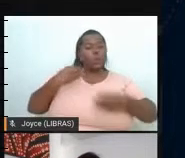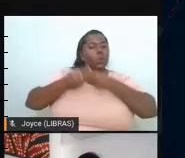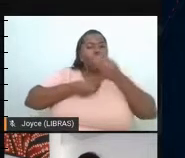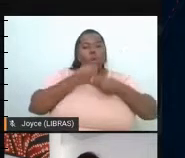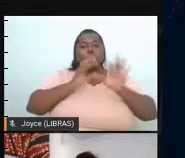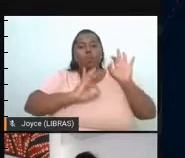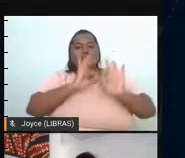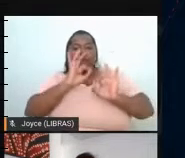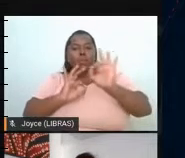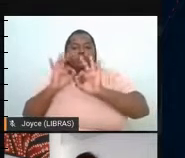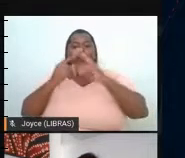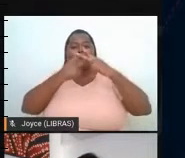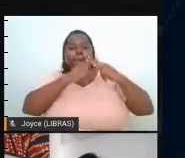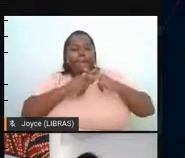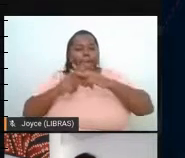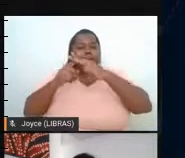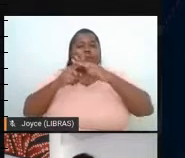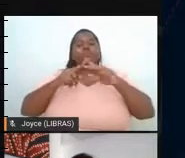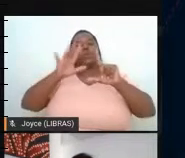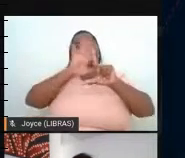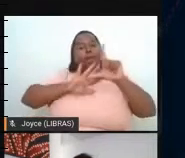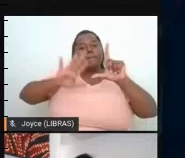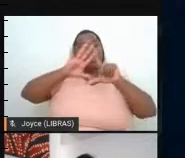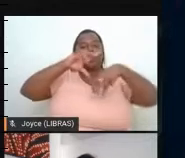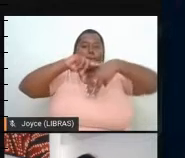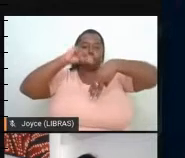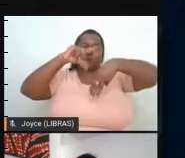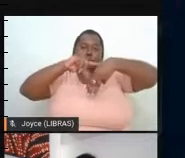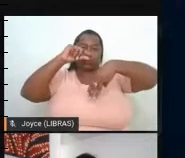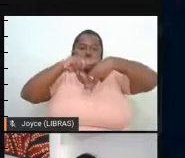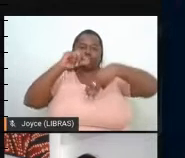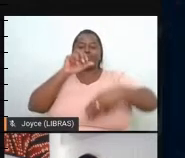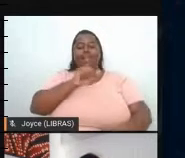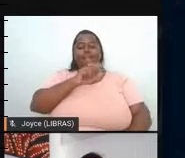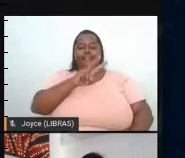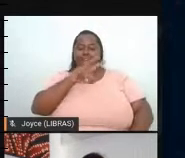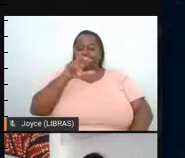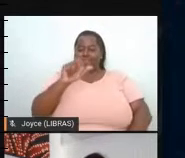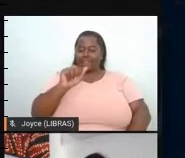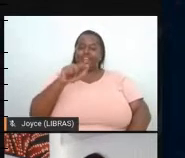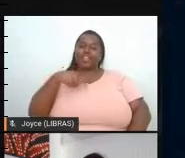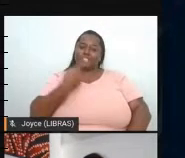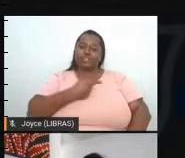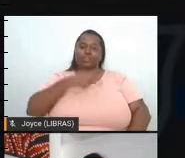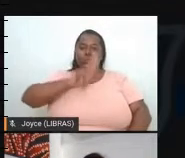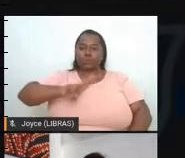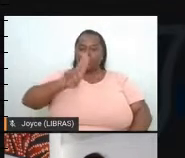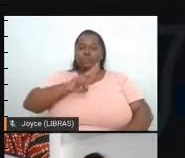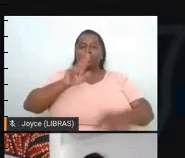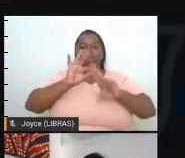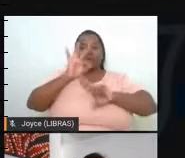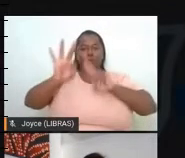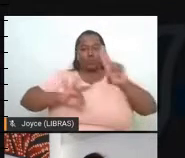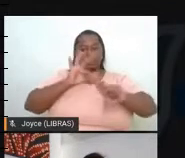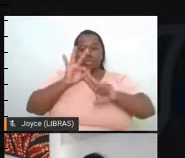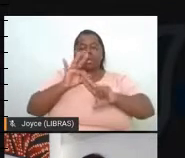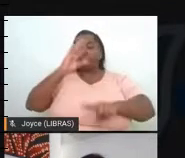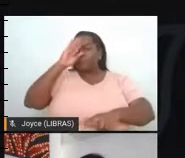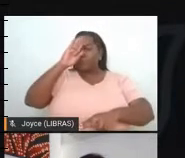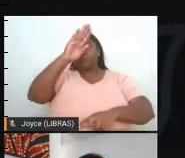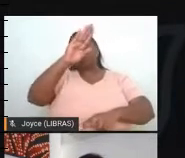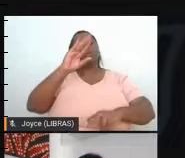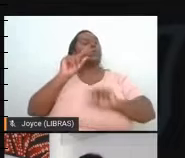configuração do ambiente Moodle, né, do AVA que a gente utiliza na UFSCar, principalmente para o banco